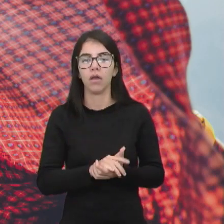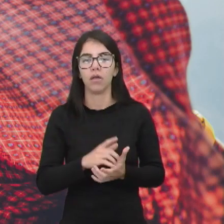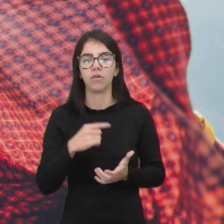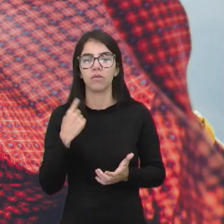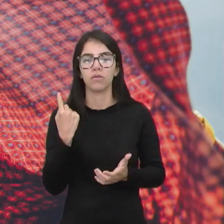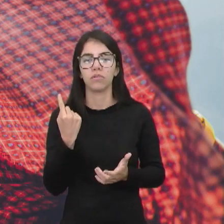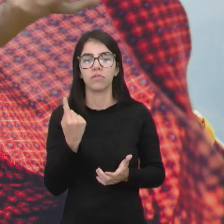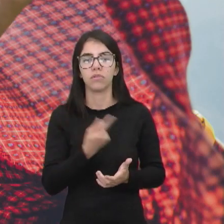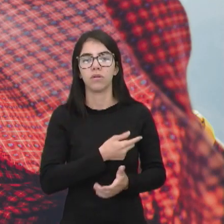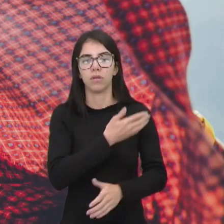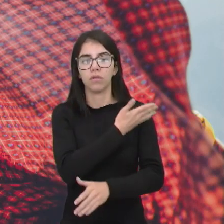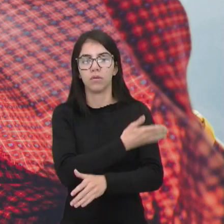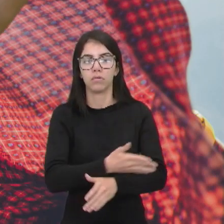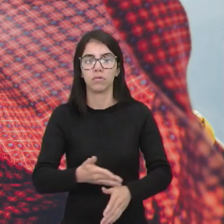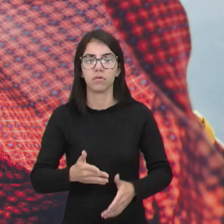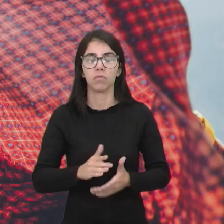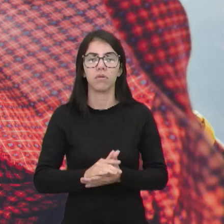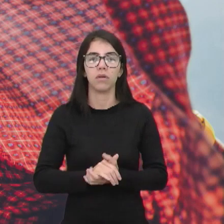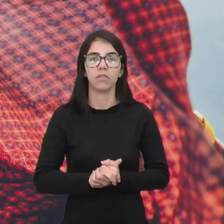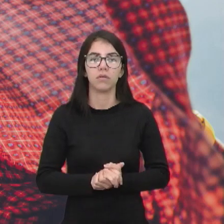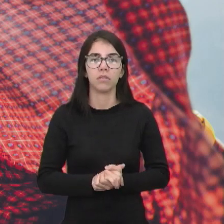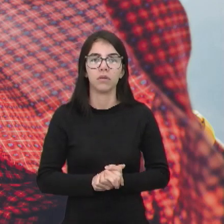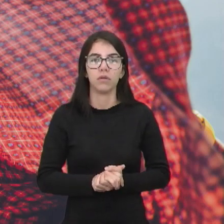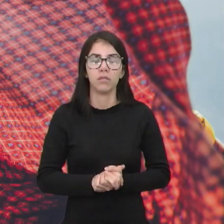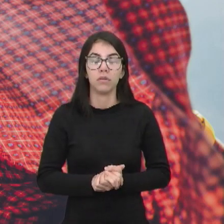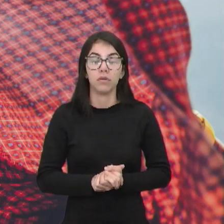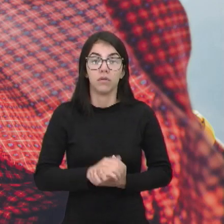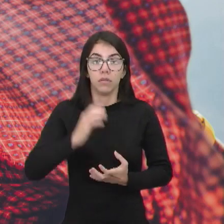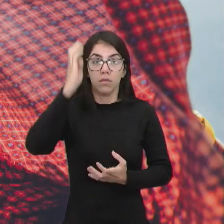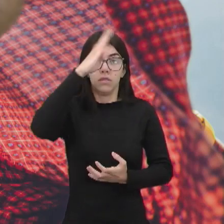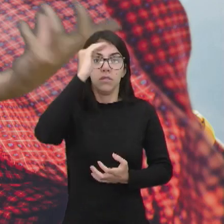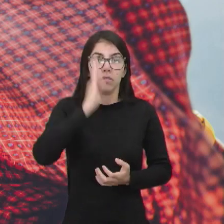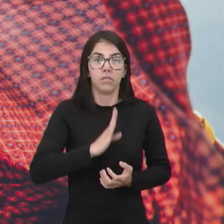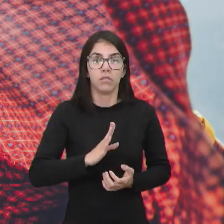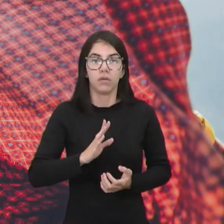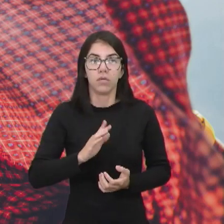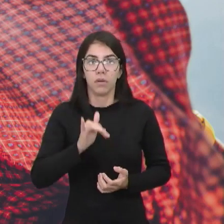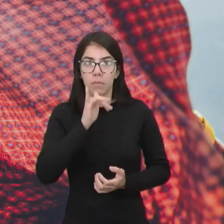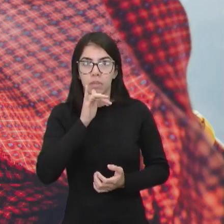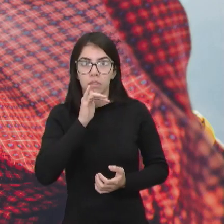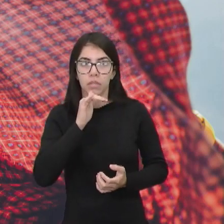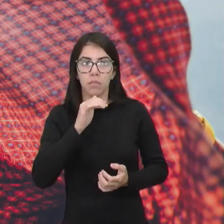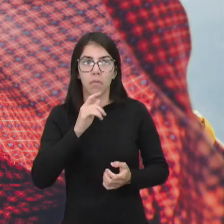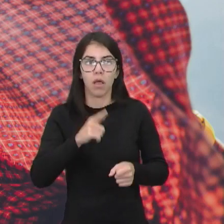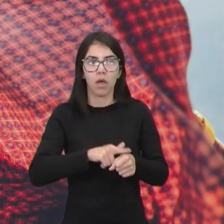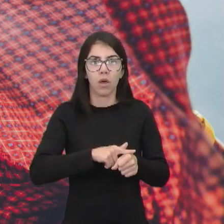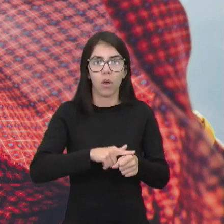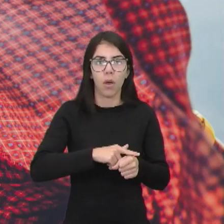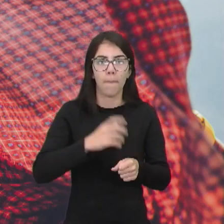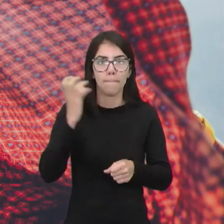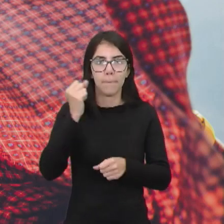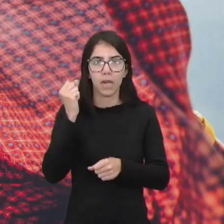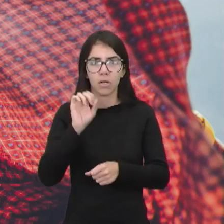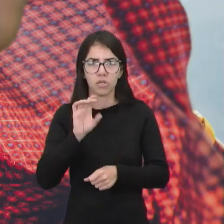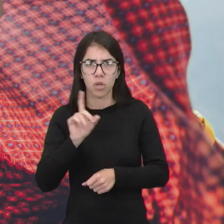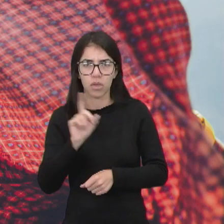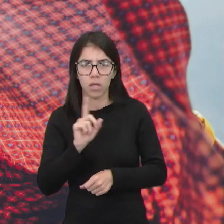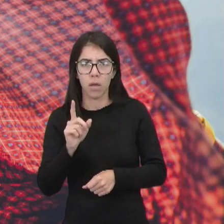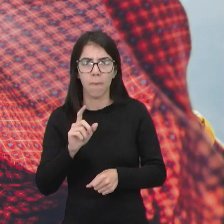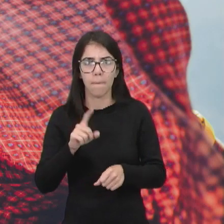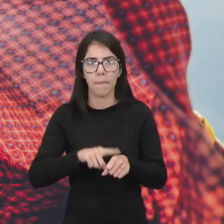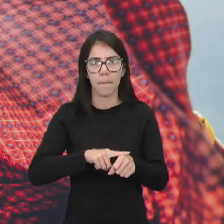somos, praticamente, acho que todos os brasileiros não são nem brancos, como também não são negros, não